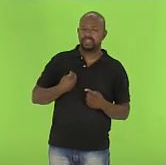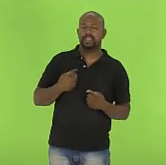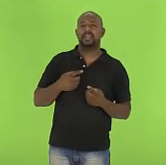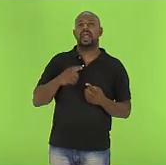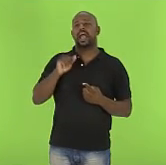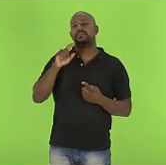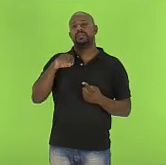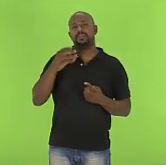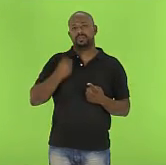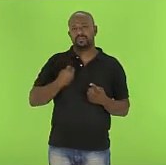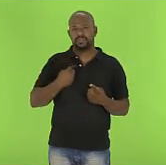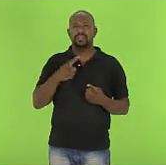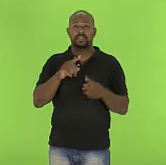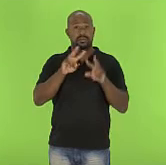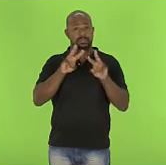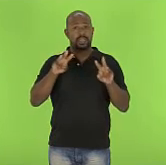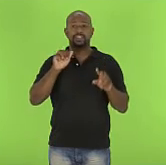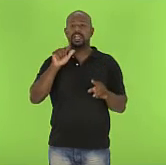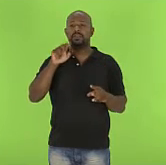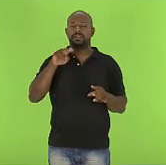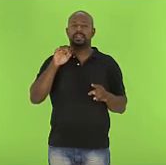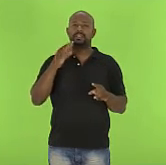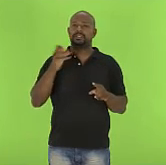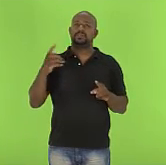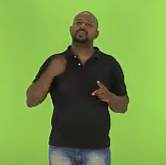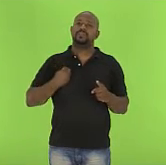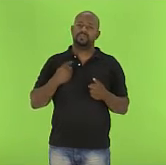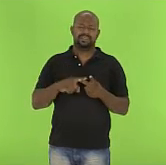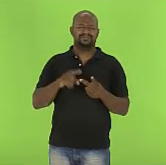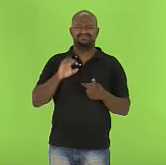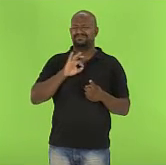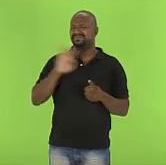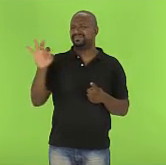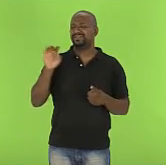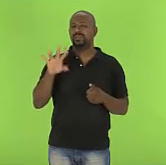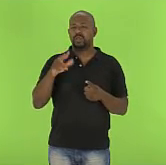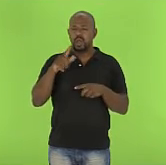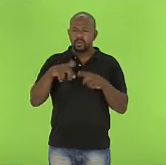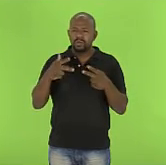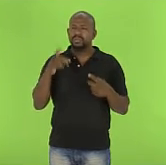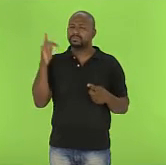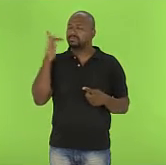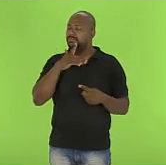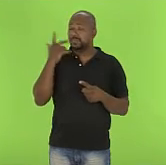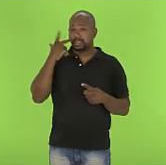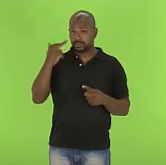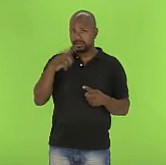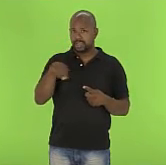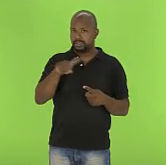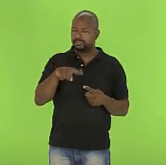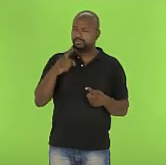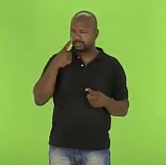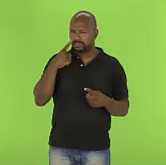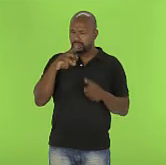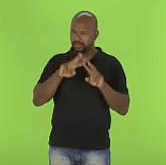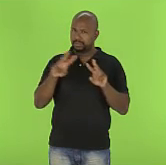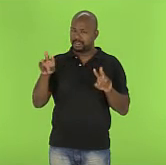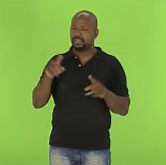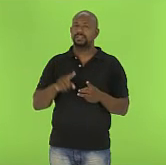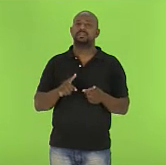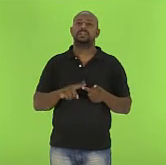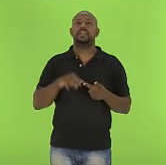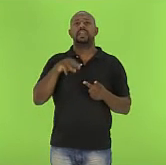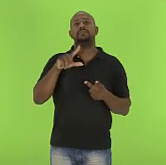vida. Alimentação de vida. Tem o site Alimentação de Vida. Excelente, assim, só coisas gostosas e naturais vocês pedem pelo